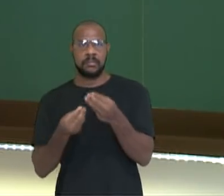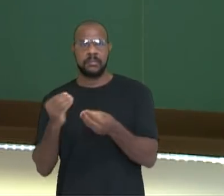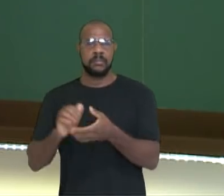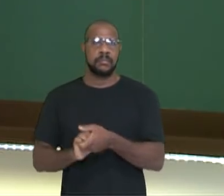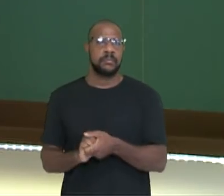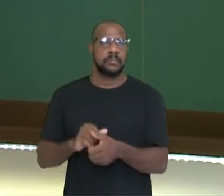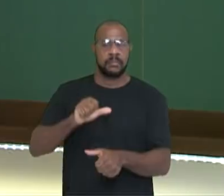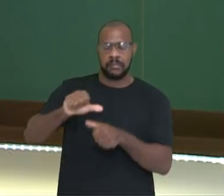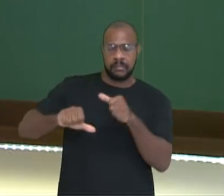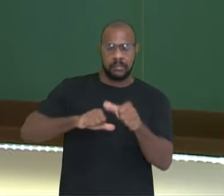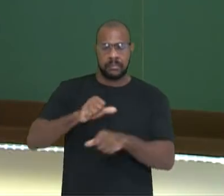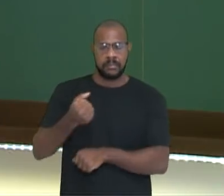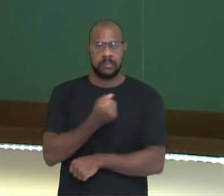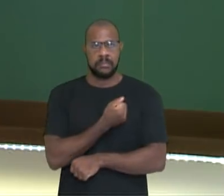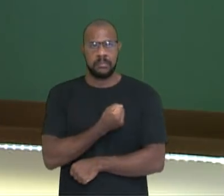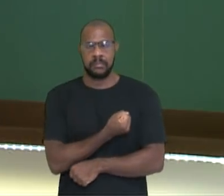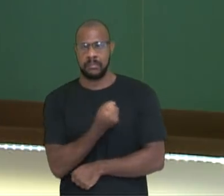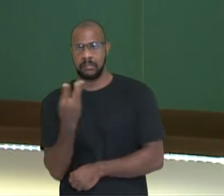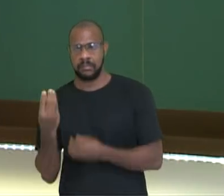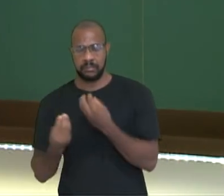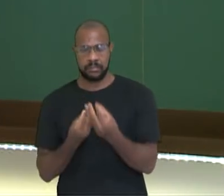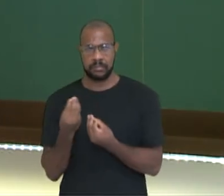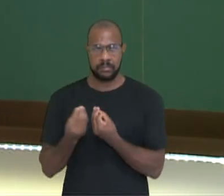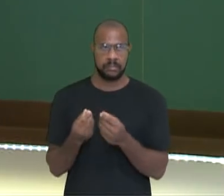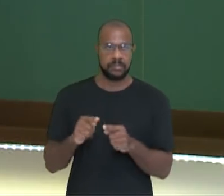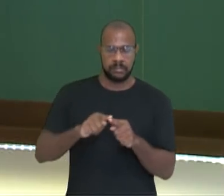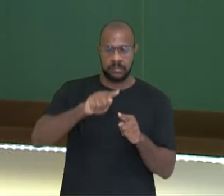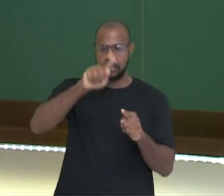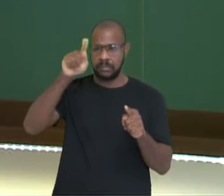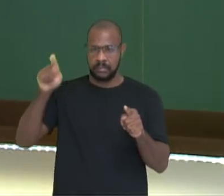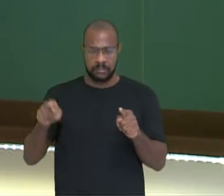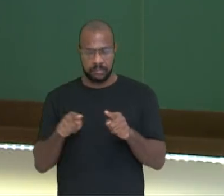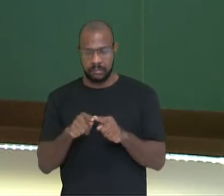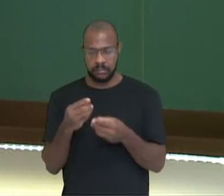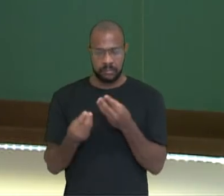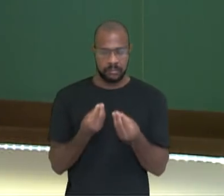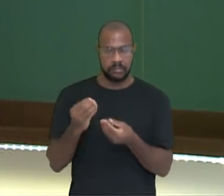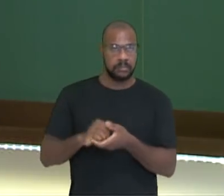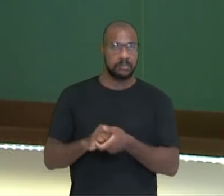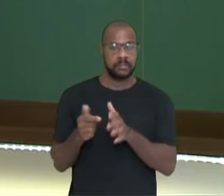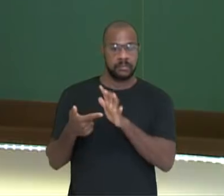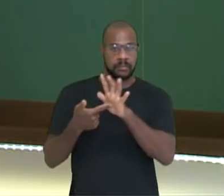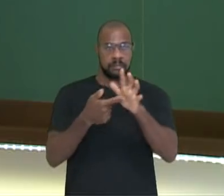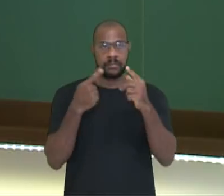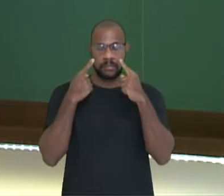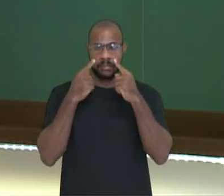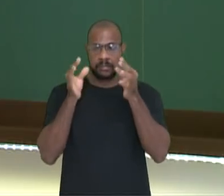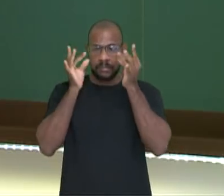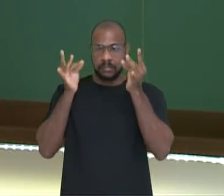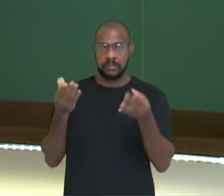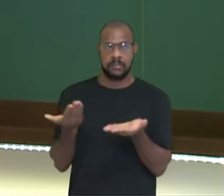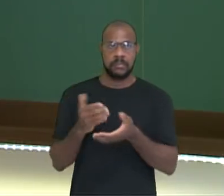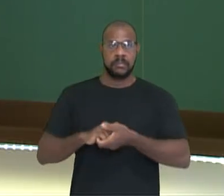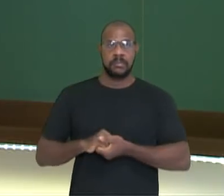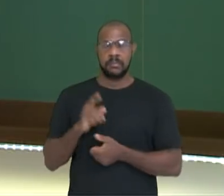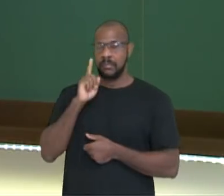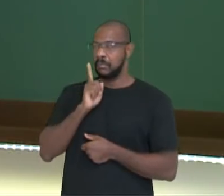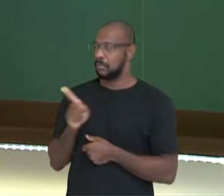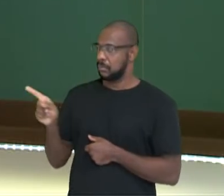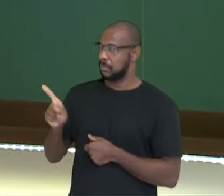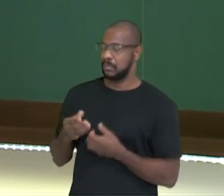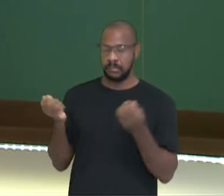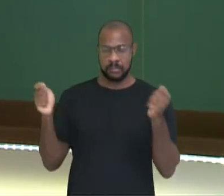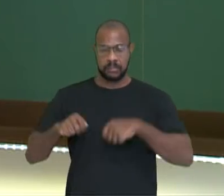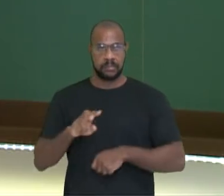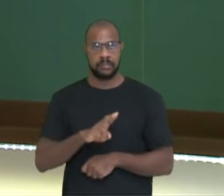de unidades de medidas para ângulos. Quero chamar a atenção de vocês que para medir ângulos, nós podemos